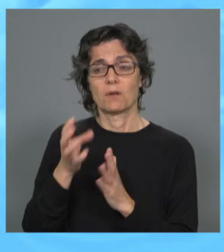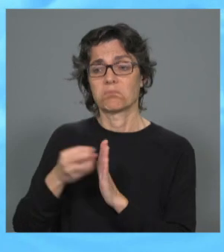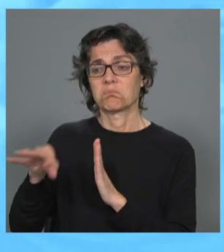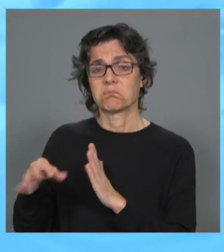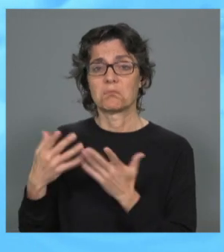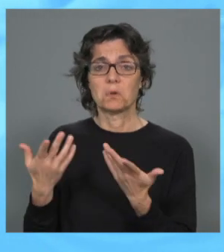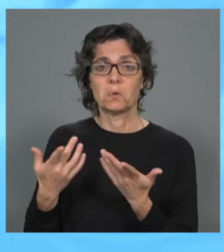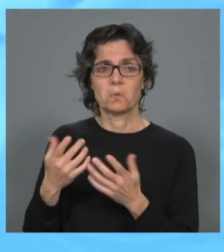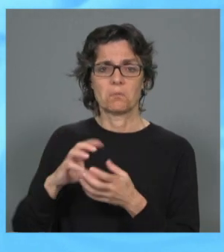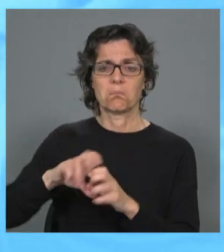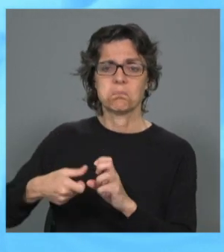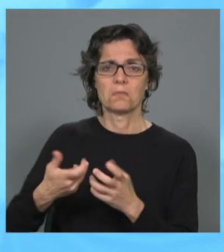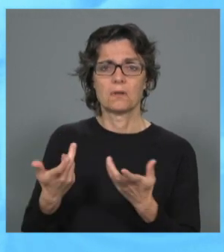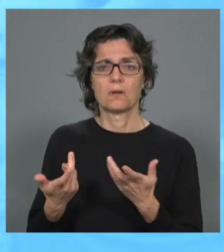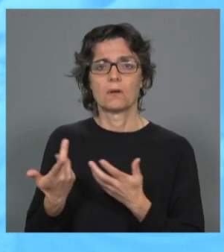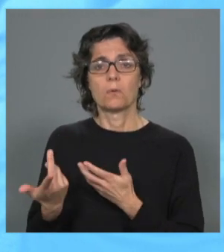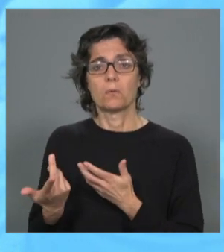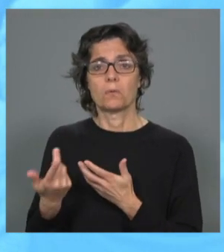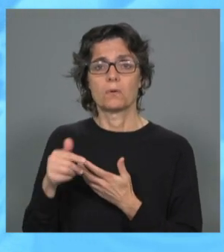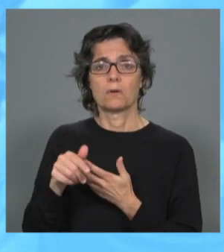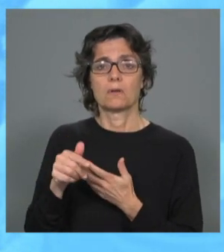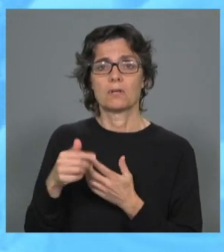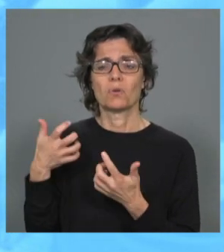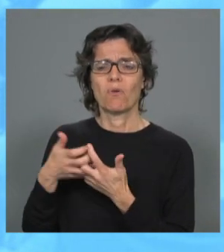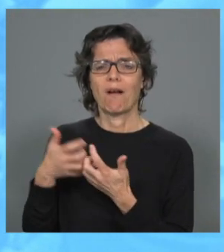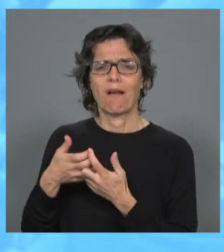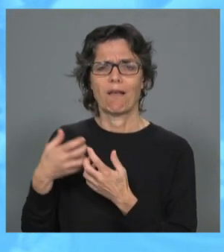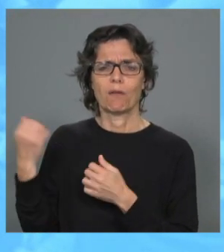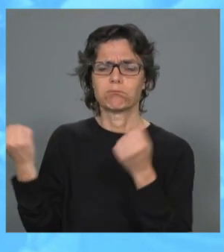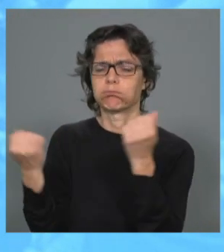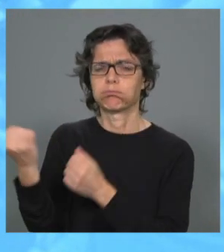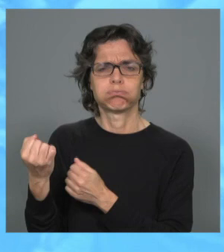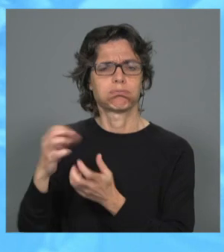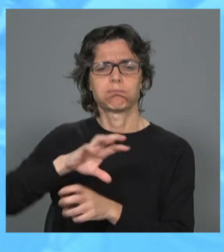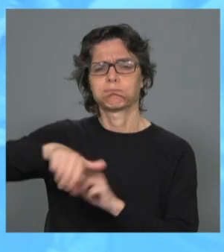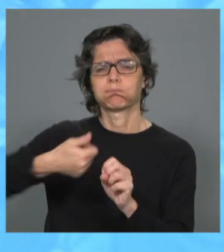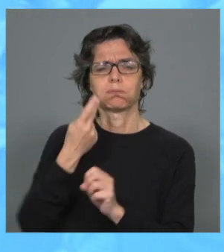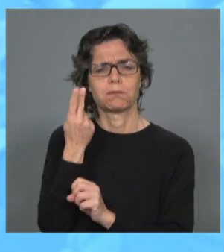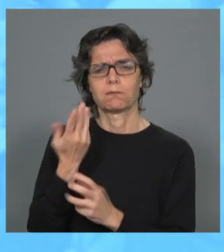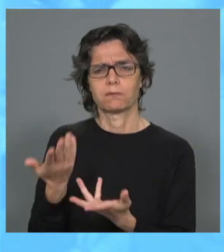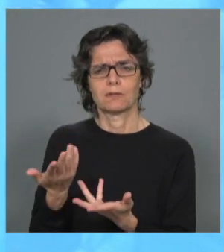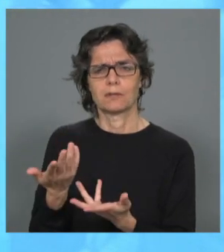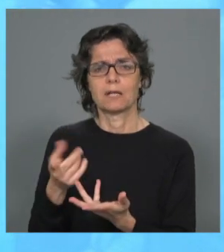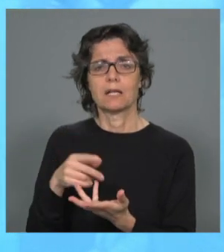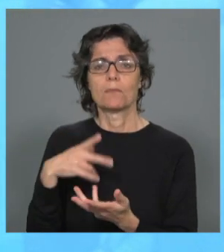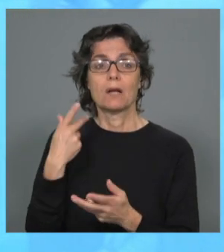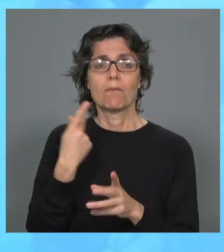se destrói, onde vêm as guerras que matam e destroem a vida, onde a